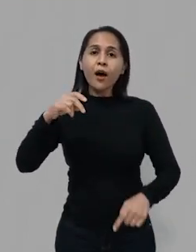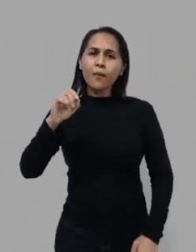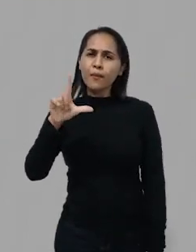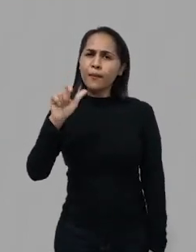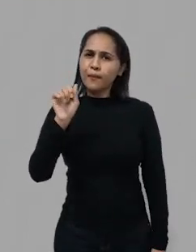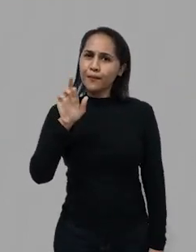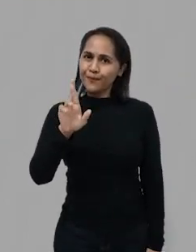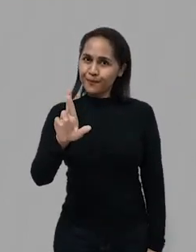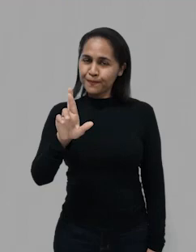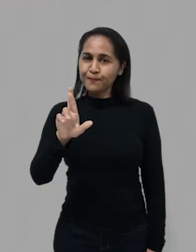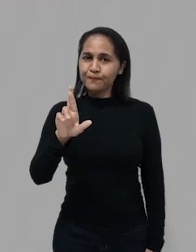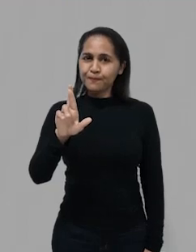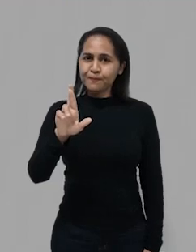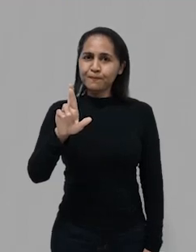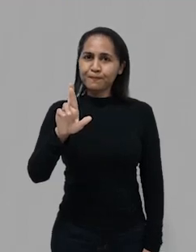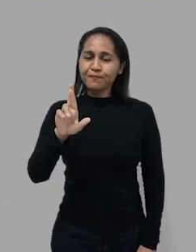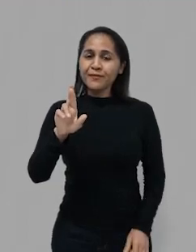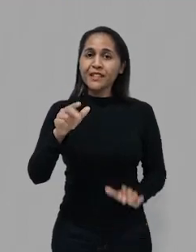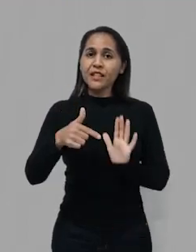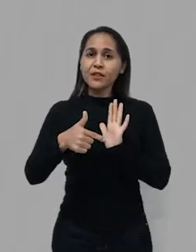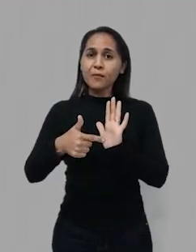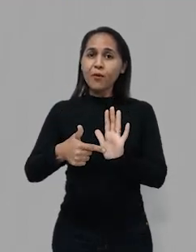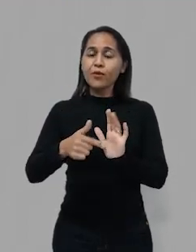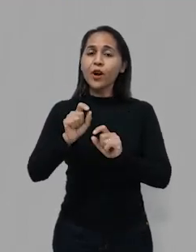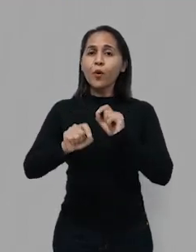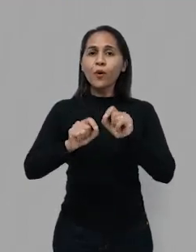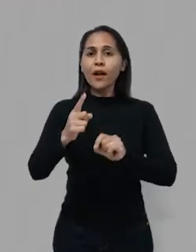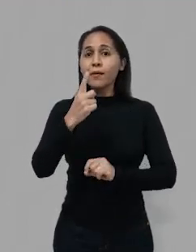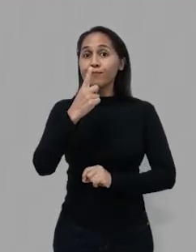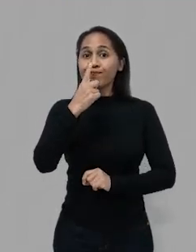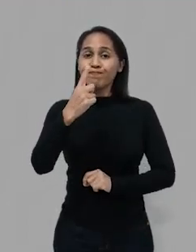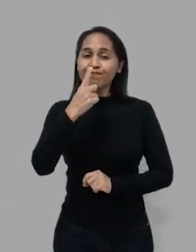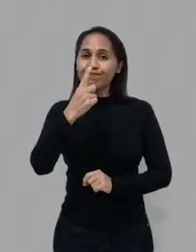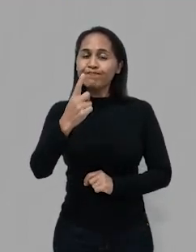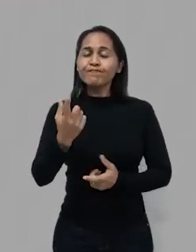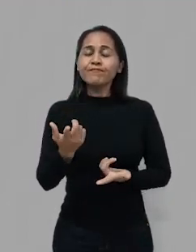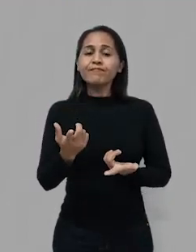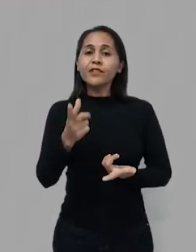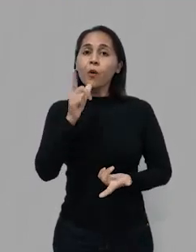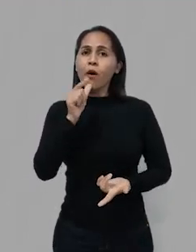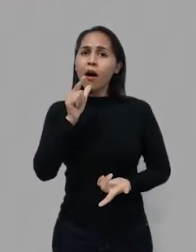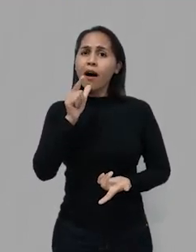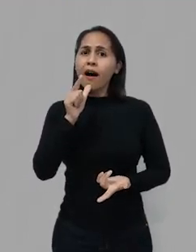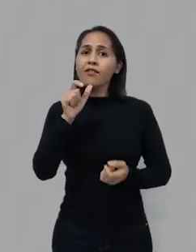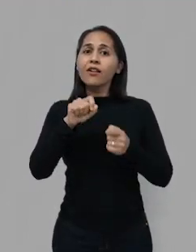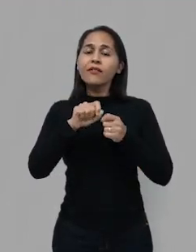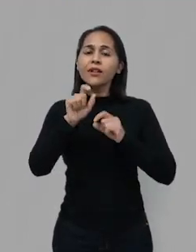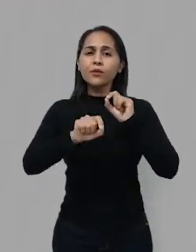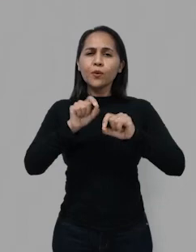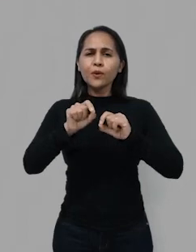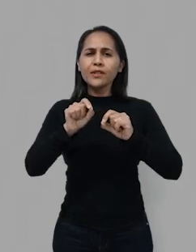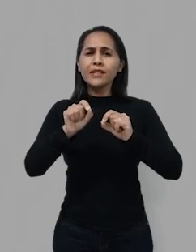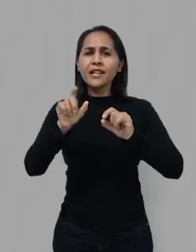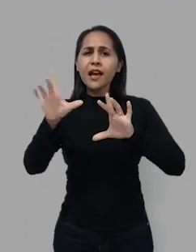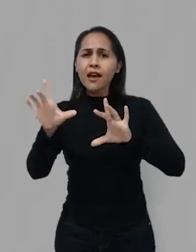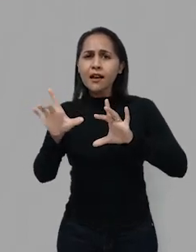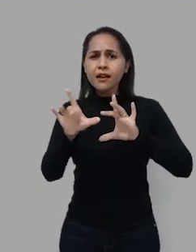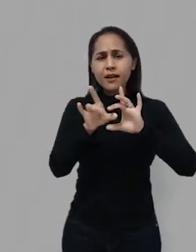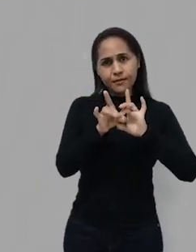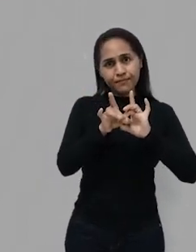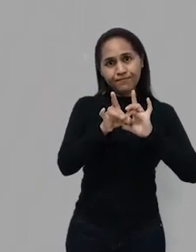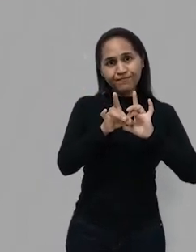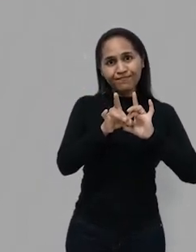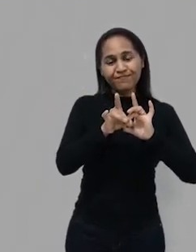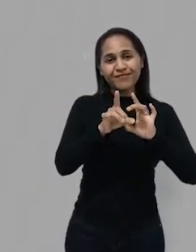uma afinidade. Então a água vai acabar capturando. Algumas moléculas de água capturam,